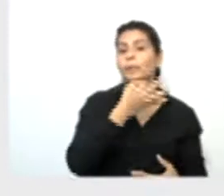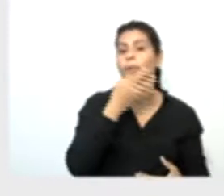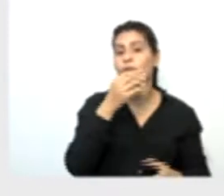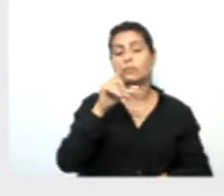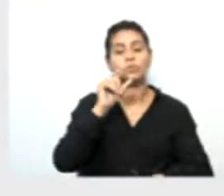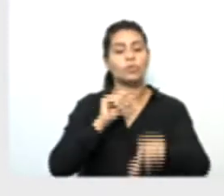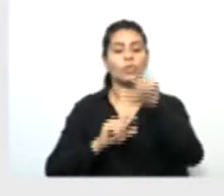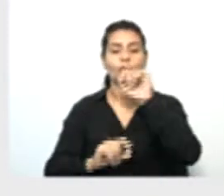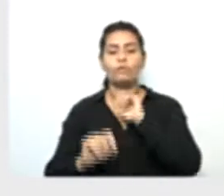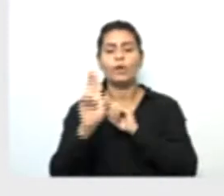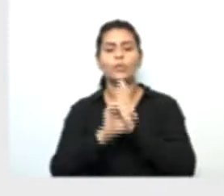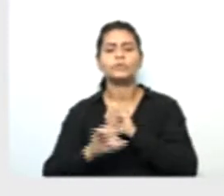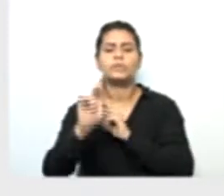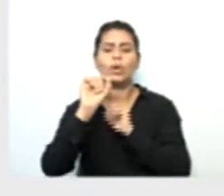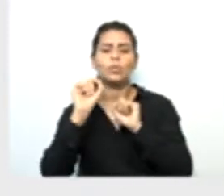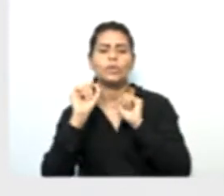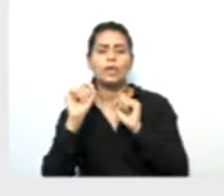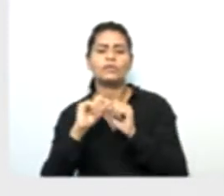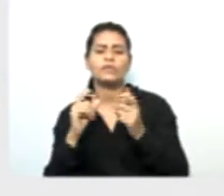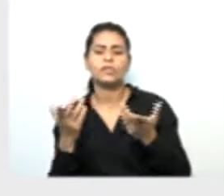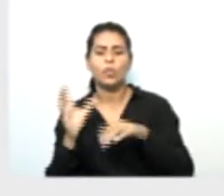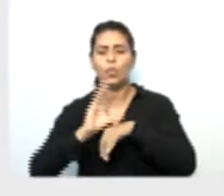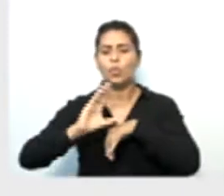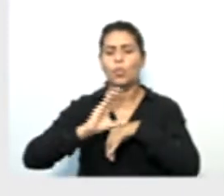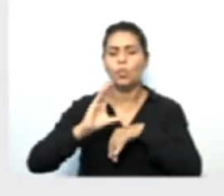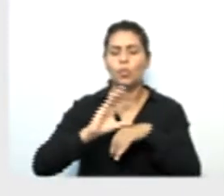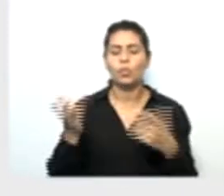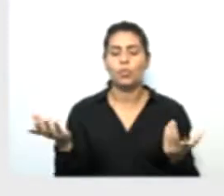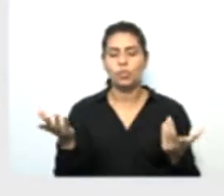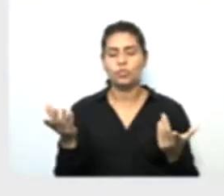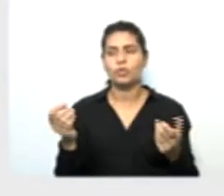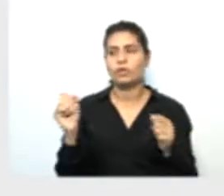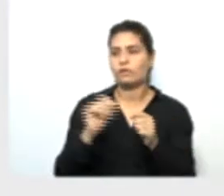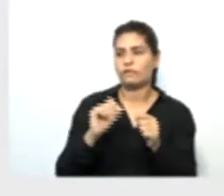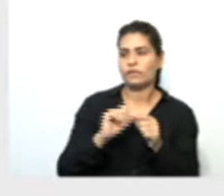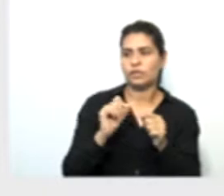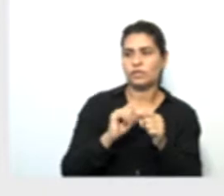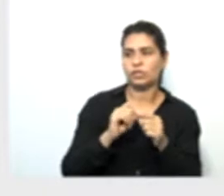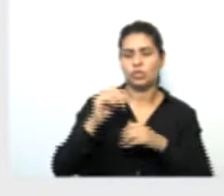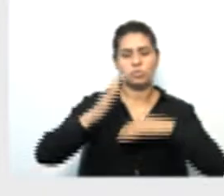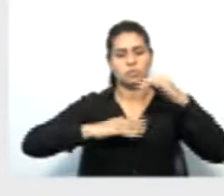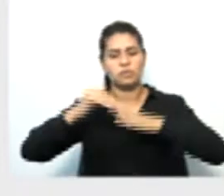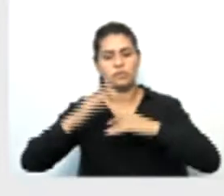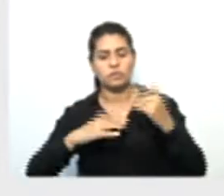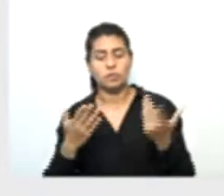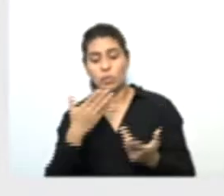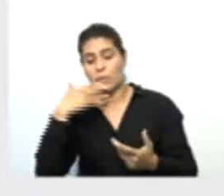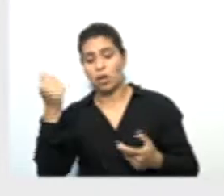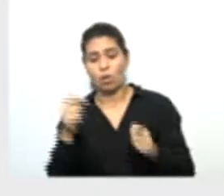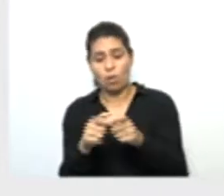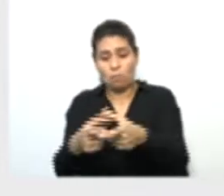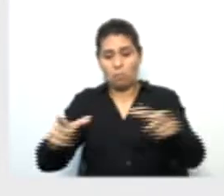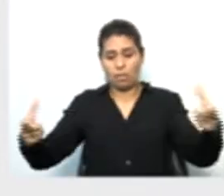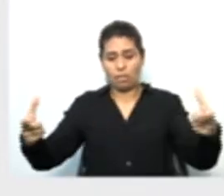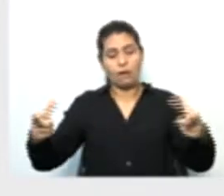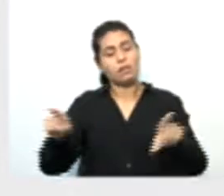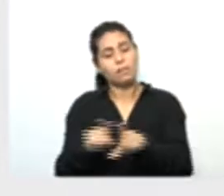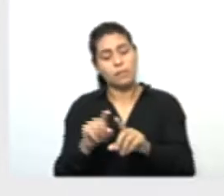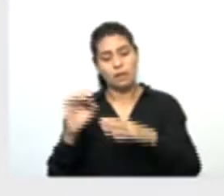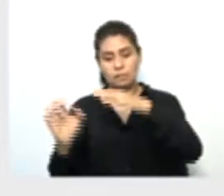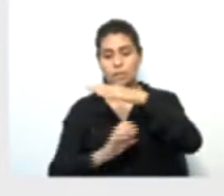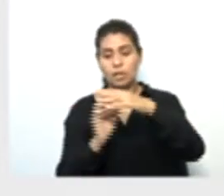decidir, por exemplo, usar isso para fazer uma capacitação, usar para fazer um curso, para fazer uma melhoria, uma expansão, e também